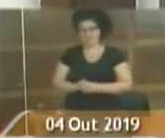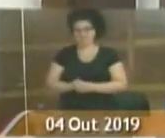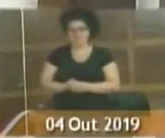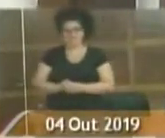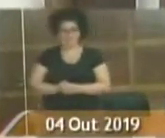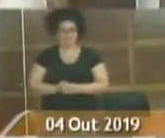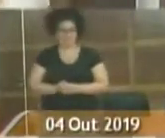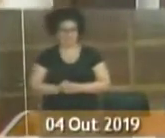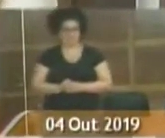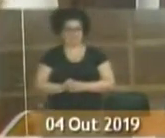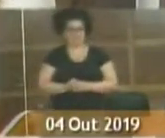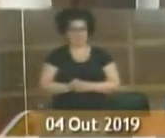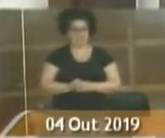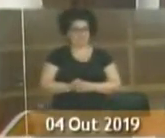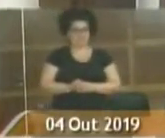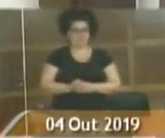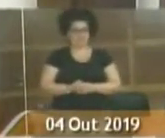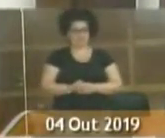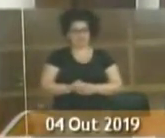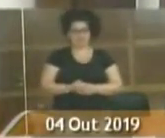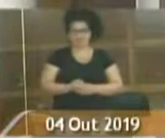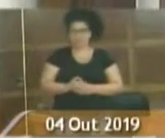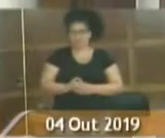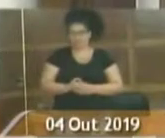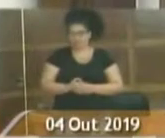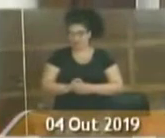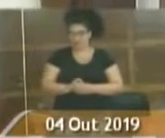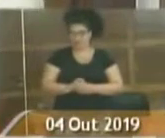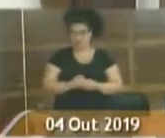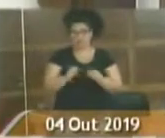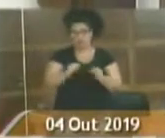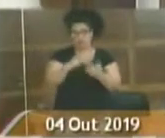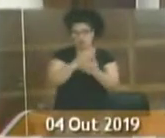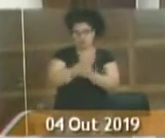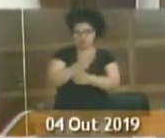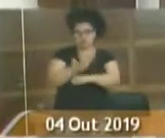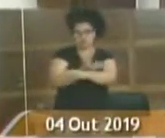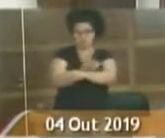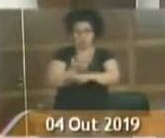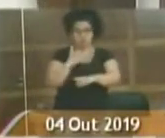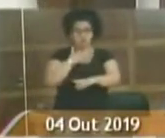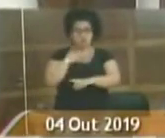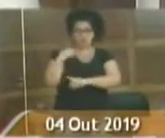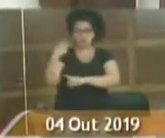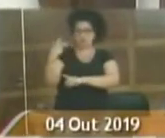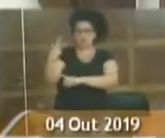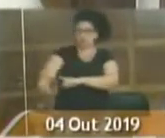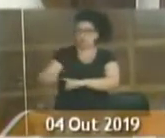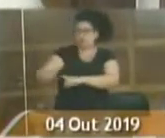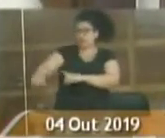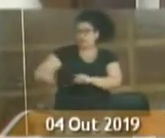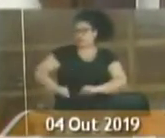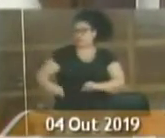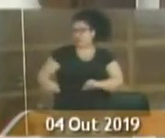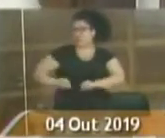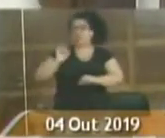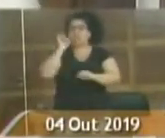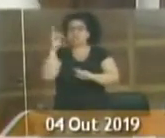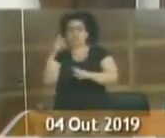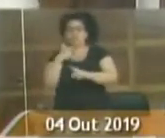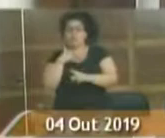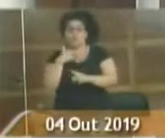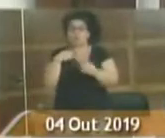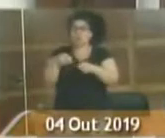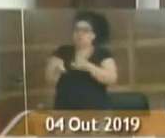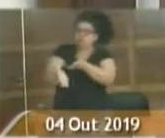jardim, me furar meu dedo num espinho contaminado. Então, vocês não têm que maltratar o bicho, tá? Ninguém vai maltratar ninguém. Você